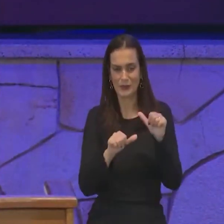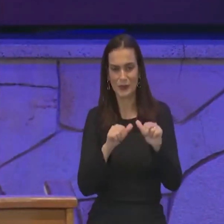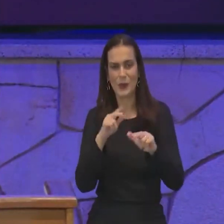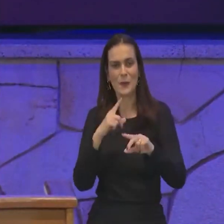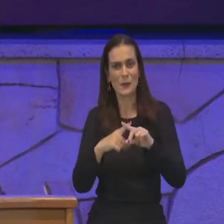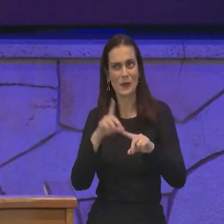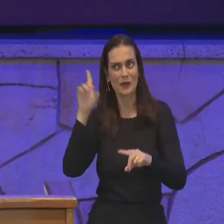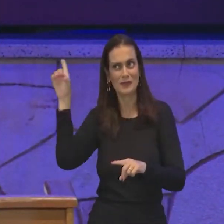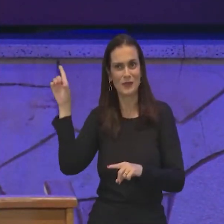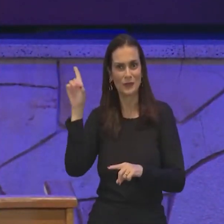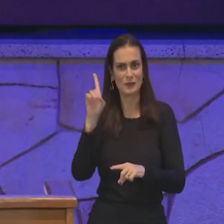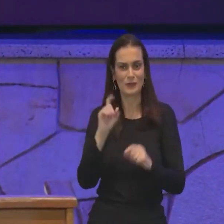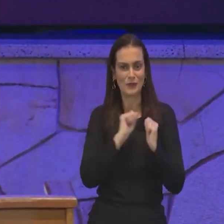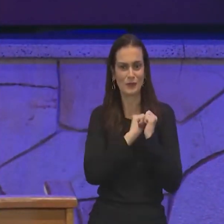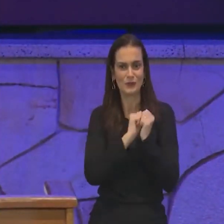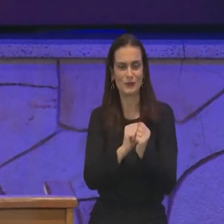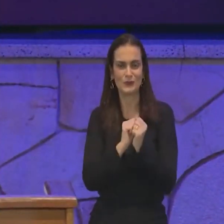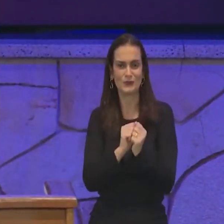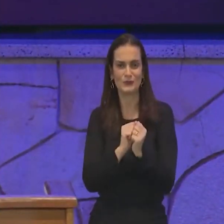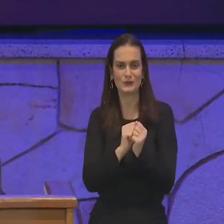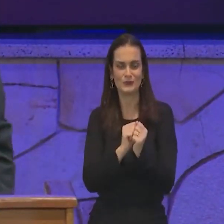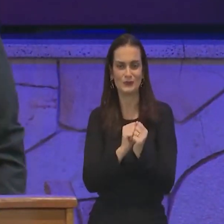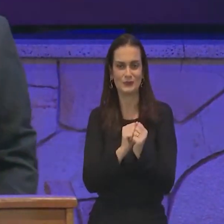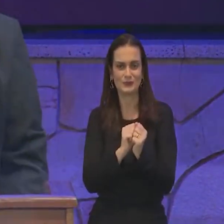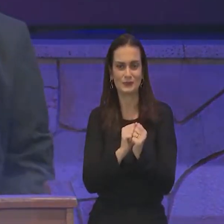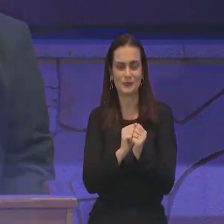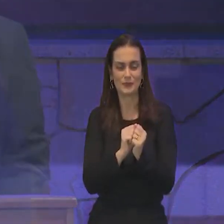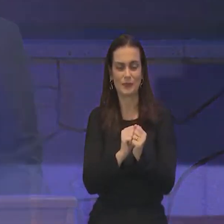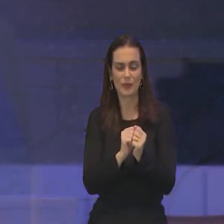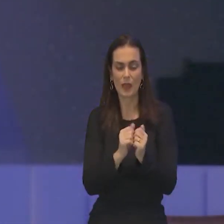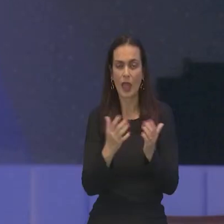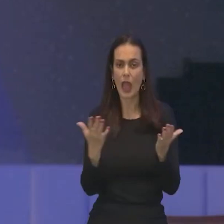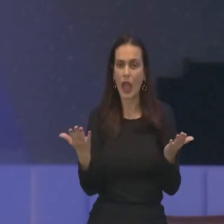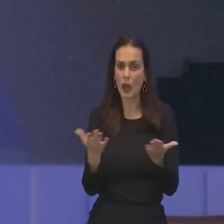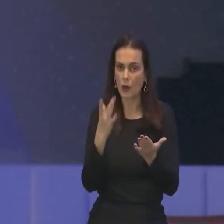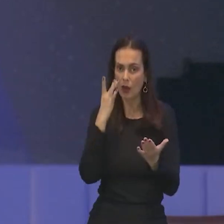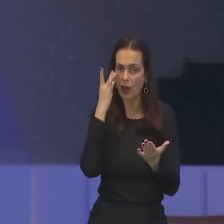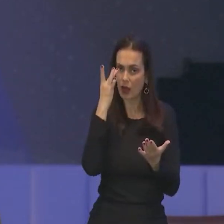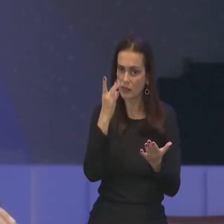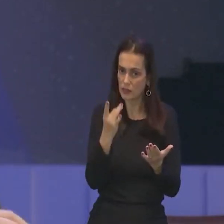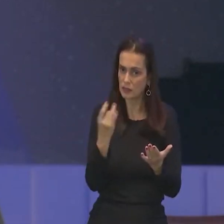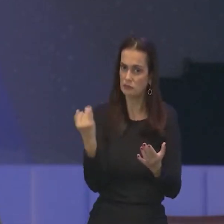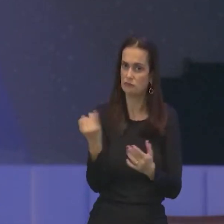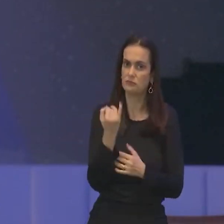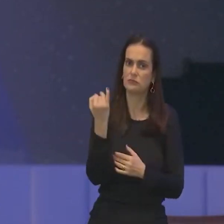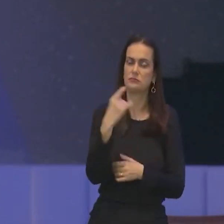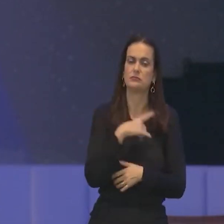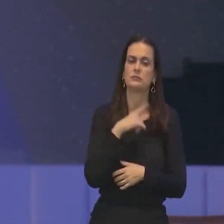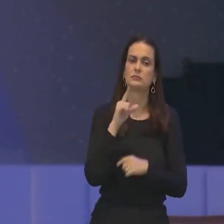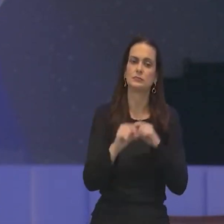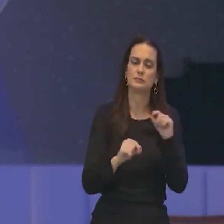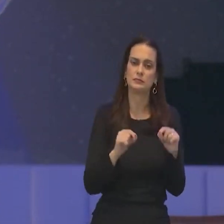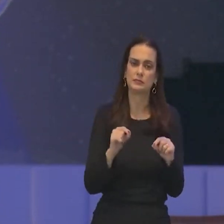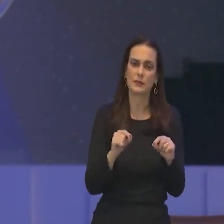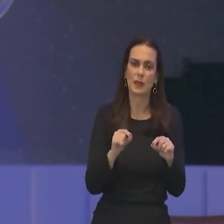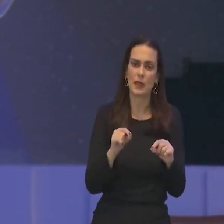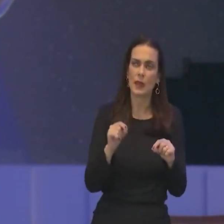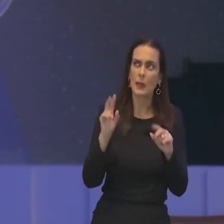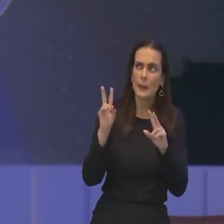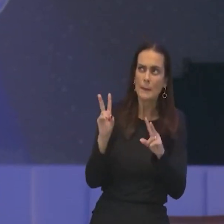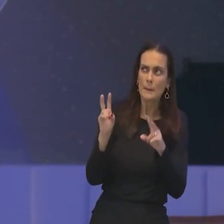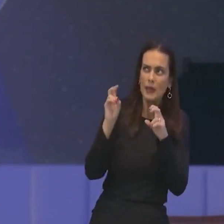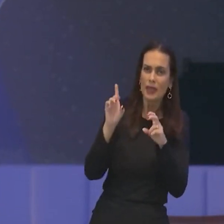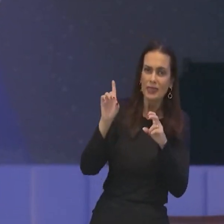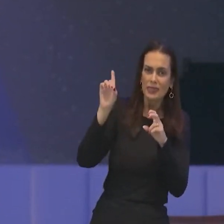presença gloriosa do nosso Deus. Agora ouça isto, uma observação muito importante aqui. A visão de Deus, ela